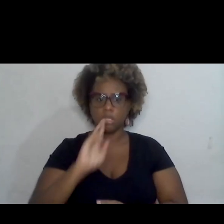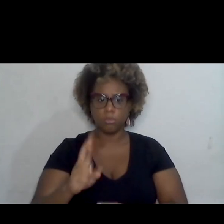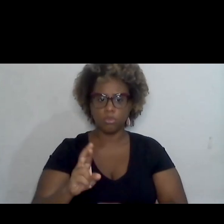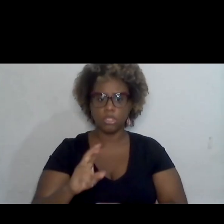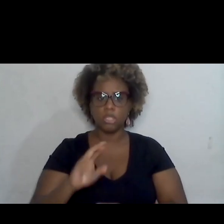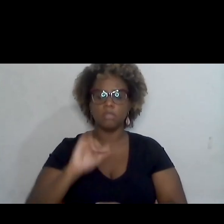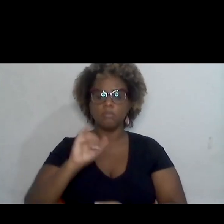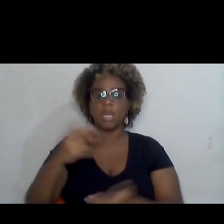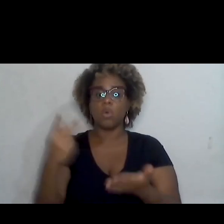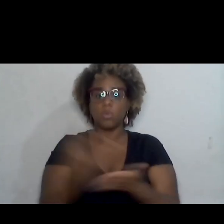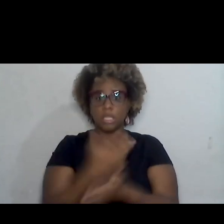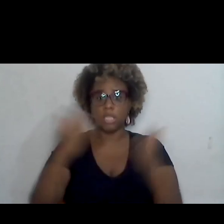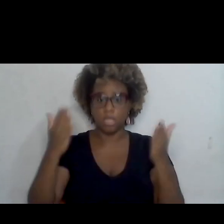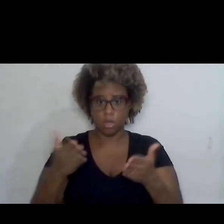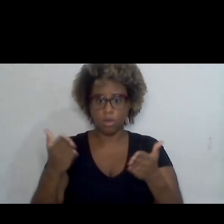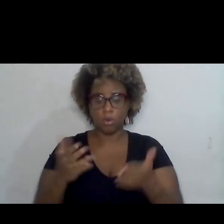acontecendo agora.